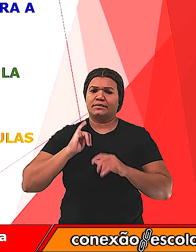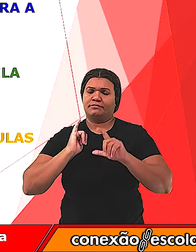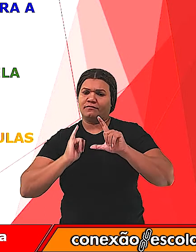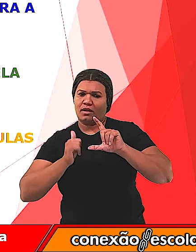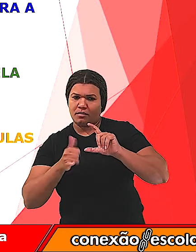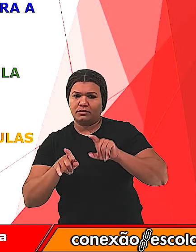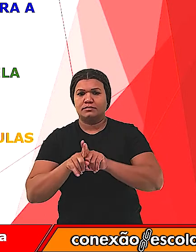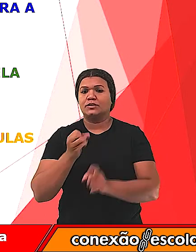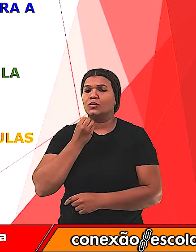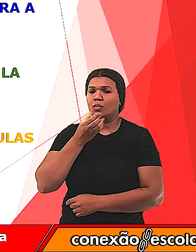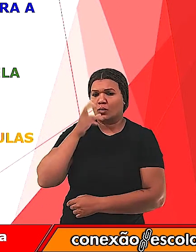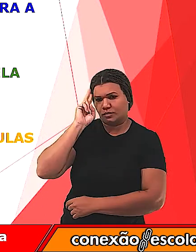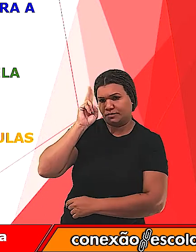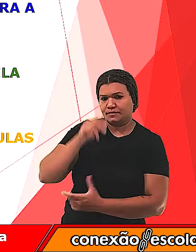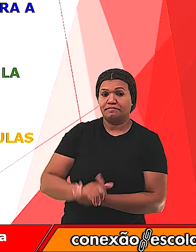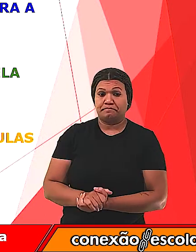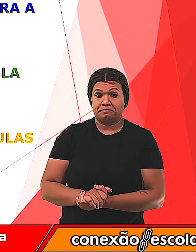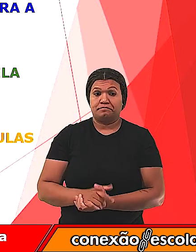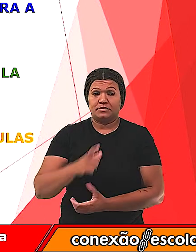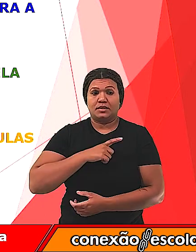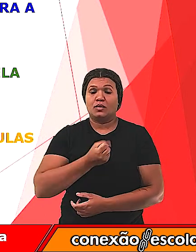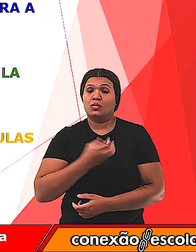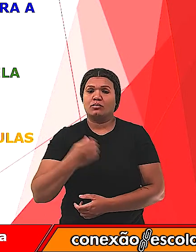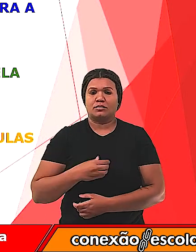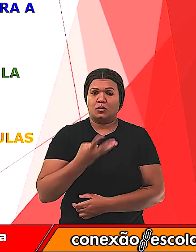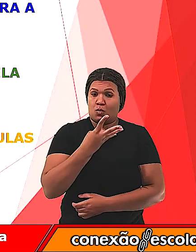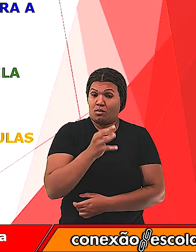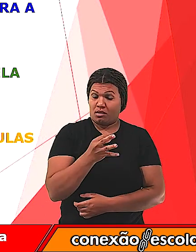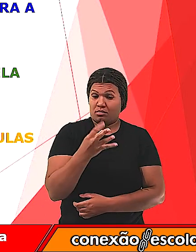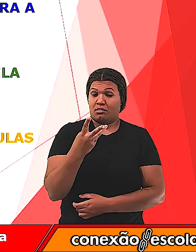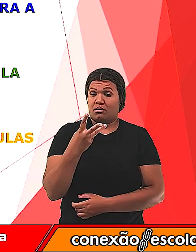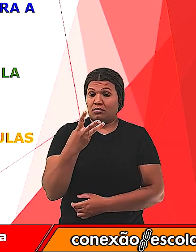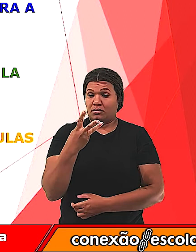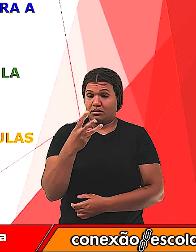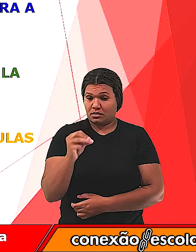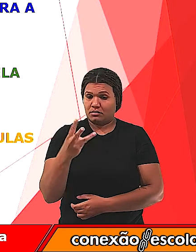estão 40, 30, 35 e 25. Para